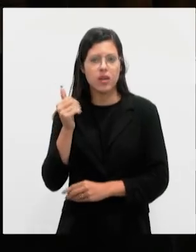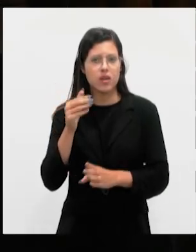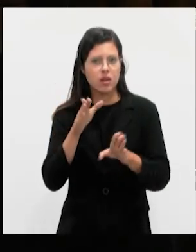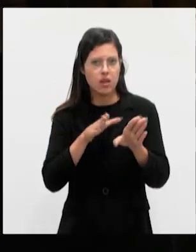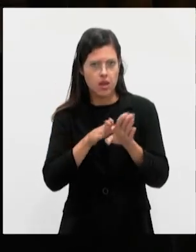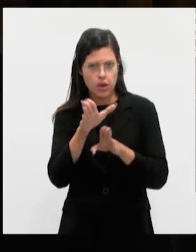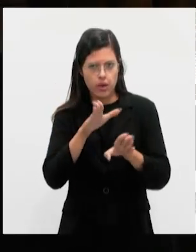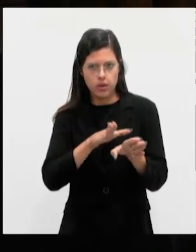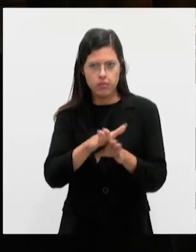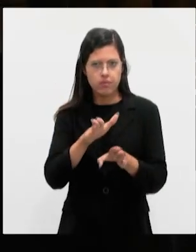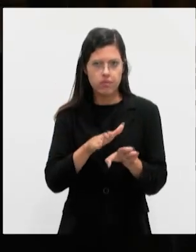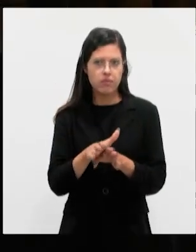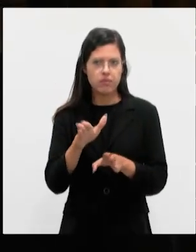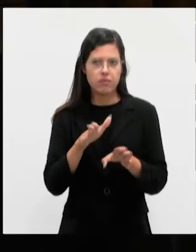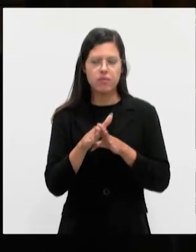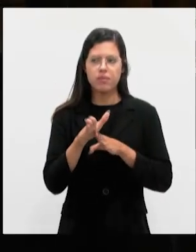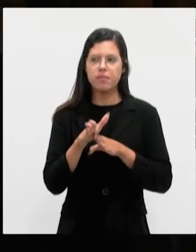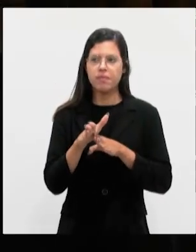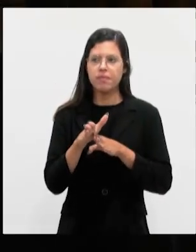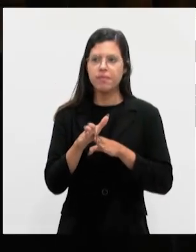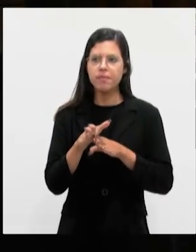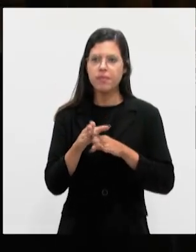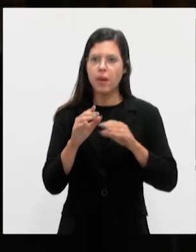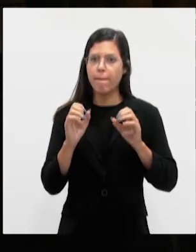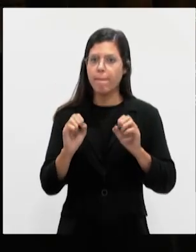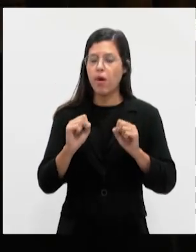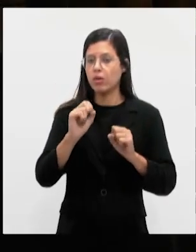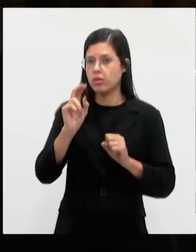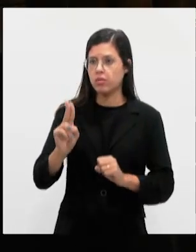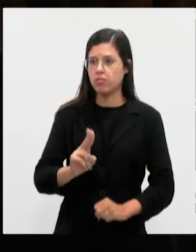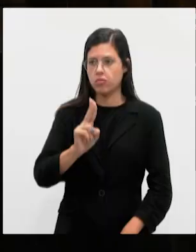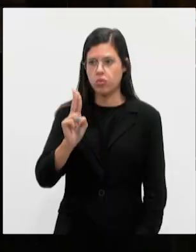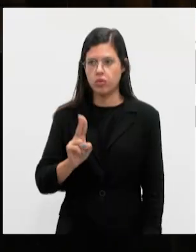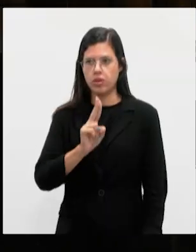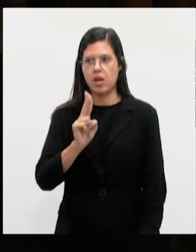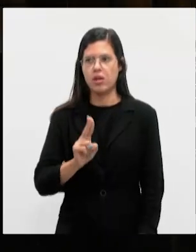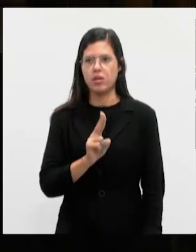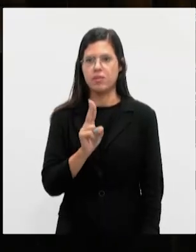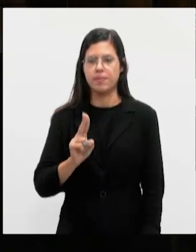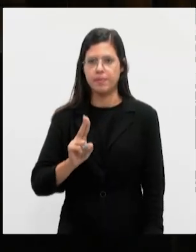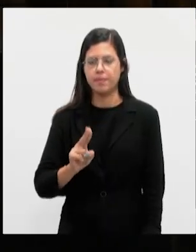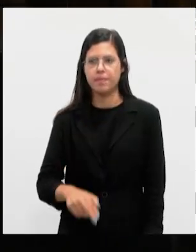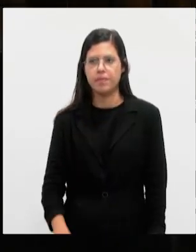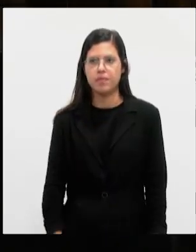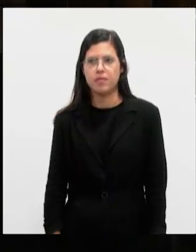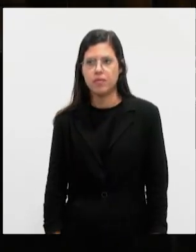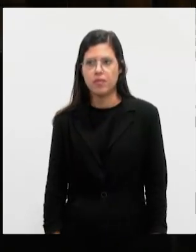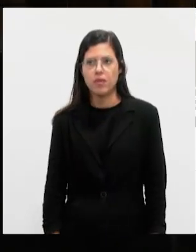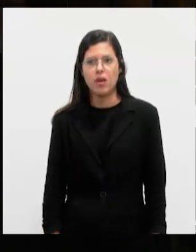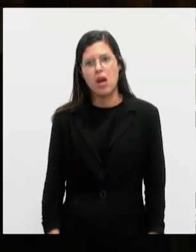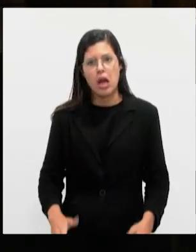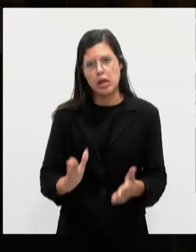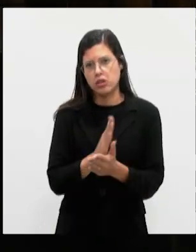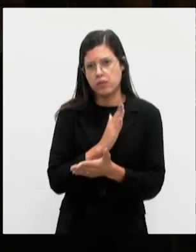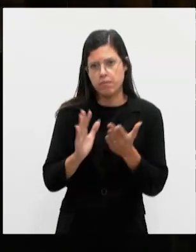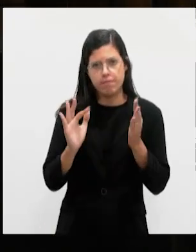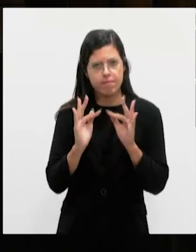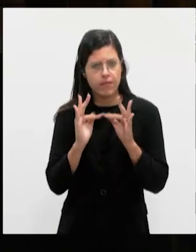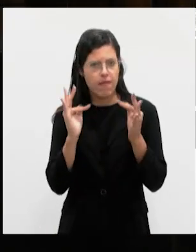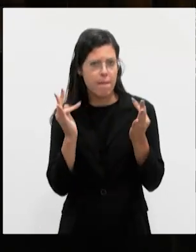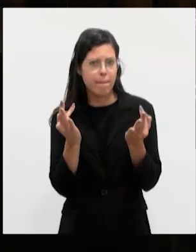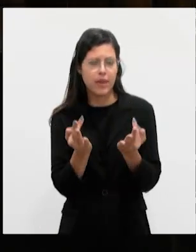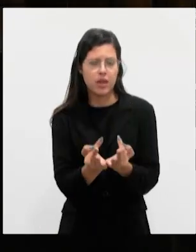recomendar e possam utilizar. Às vezes até na própria família tem alguém que